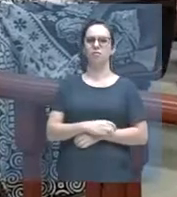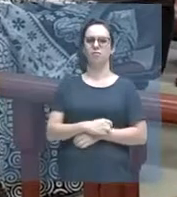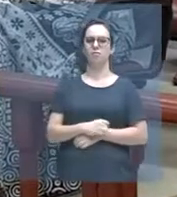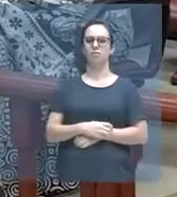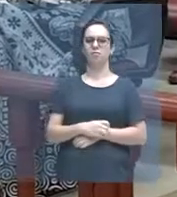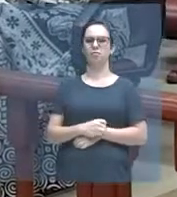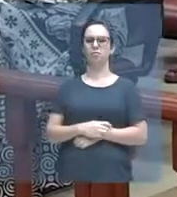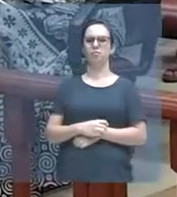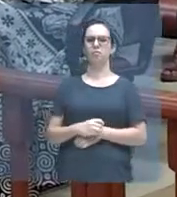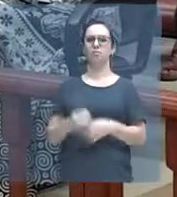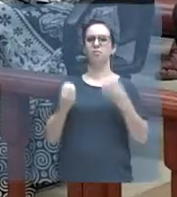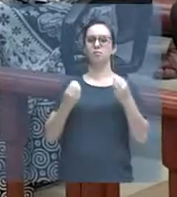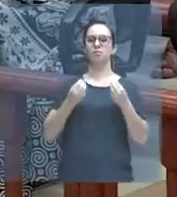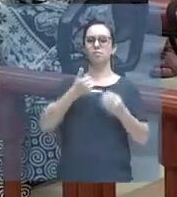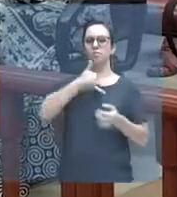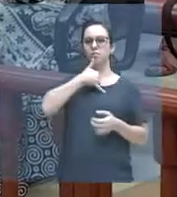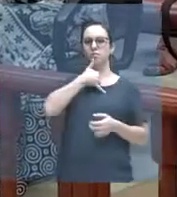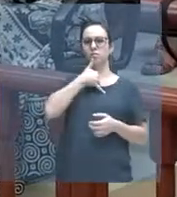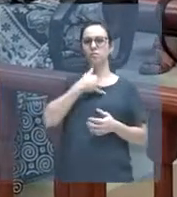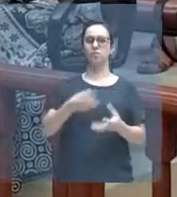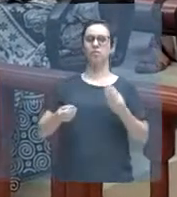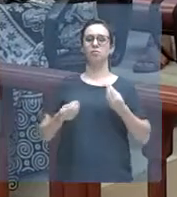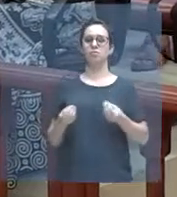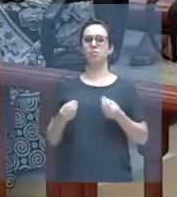Como é triste, como é difícil